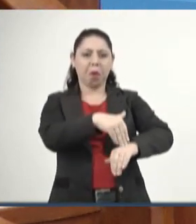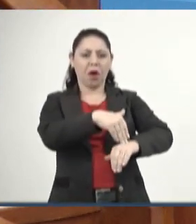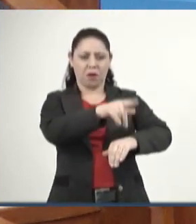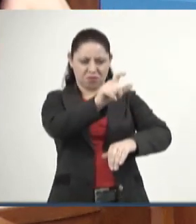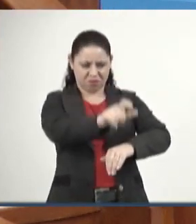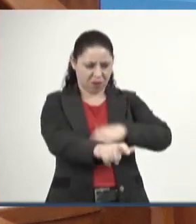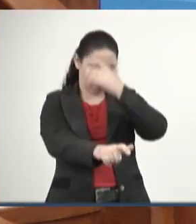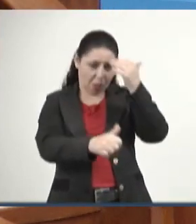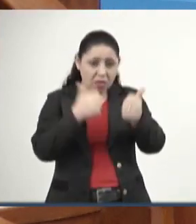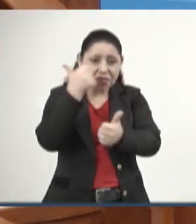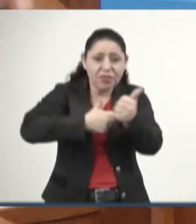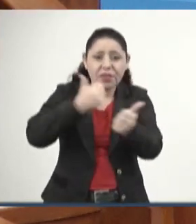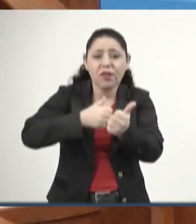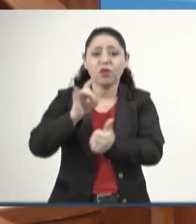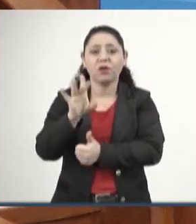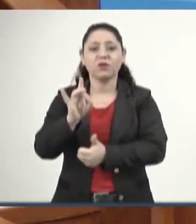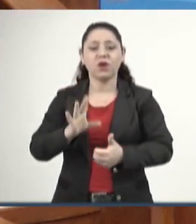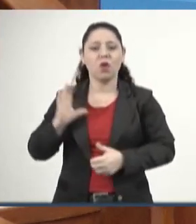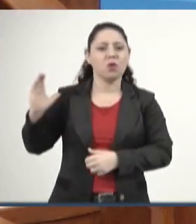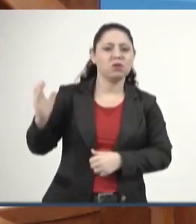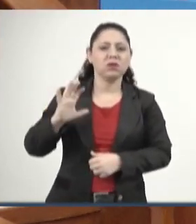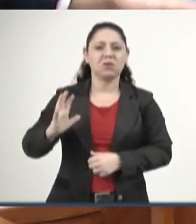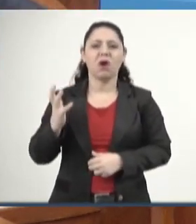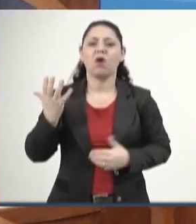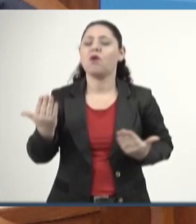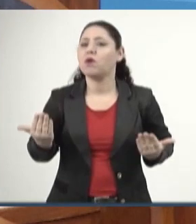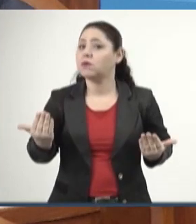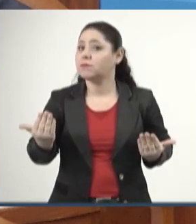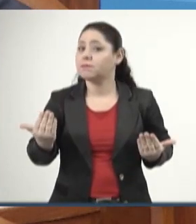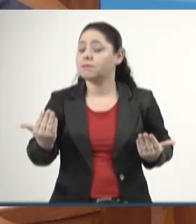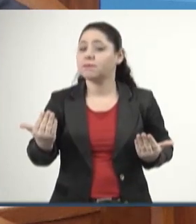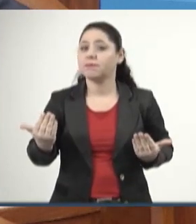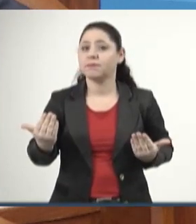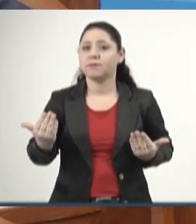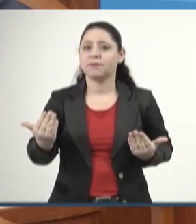pessoa por uma tentativa de um crime que não se realizou?